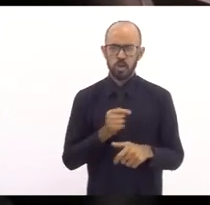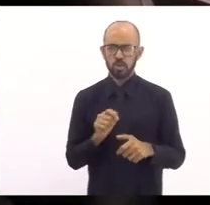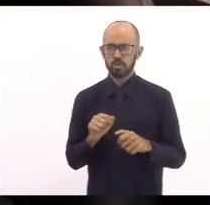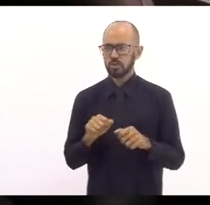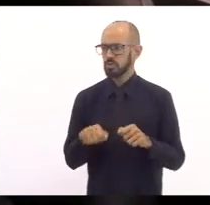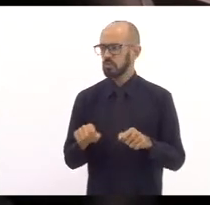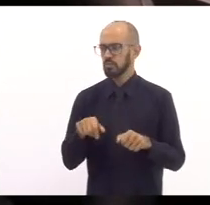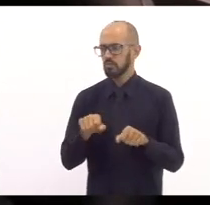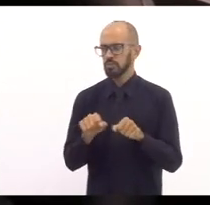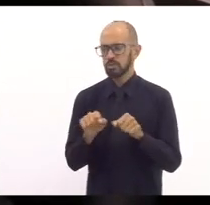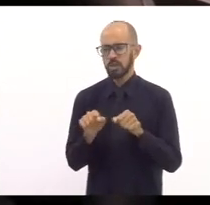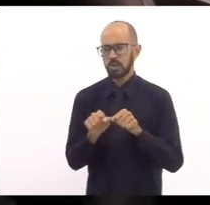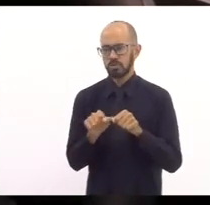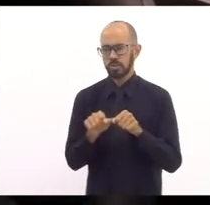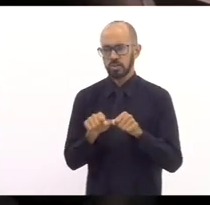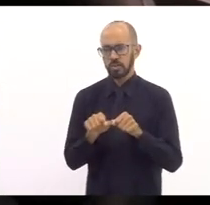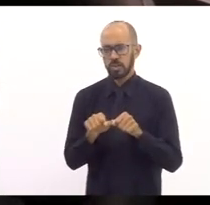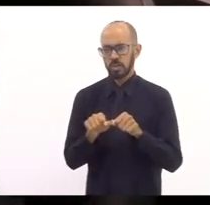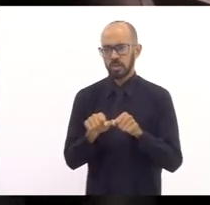a vistoria, olhando.